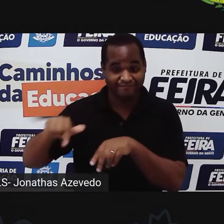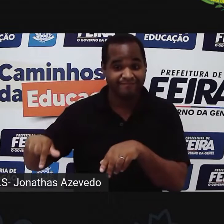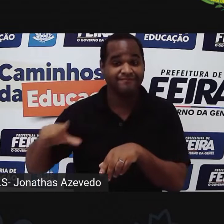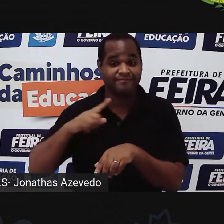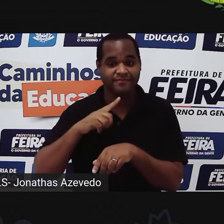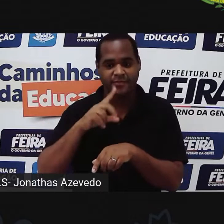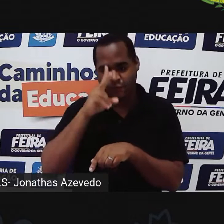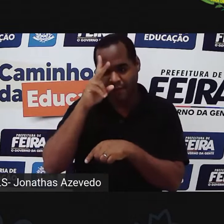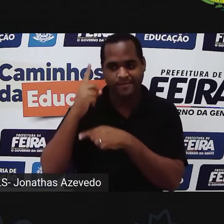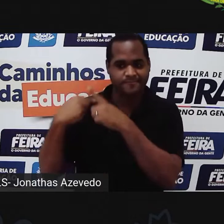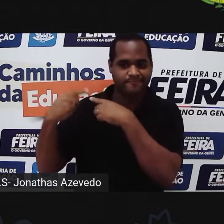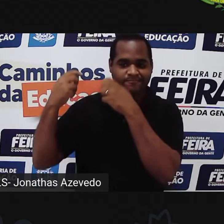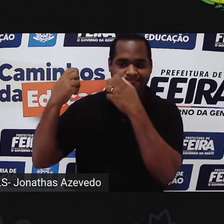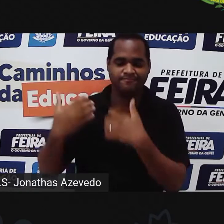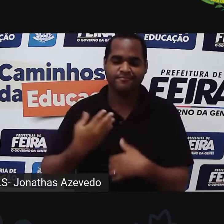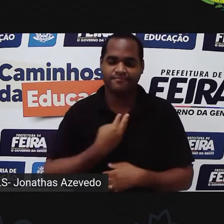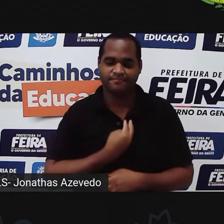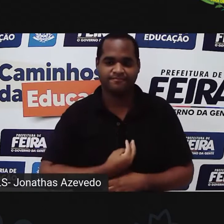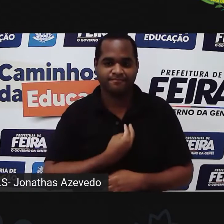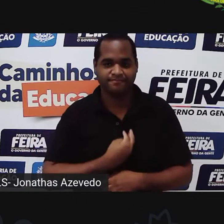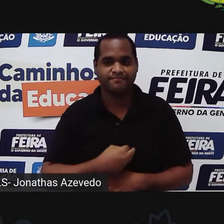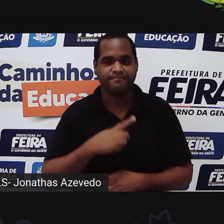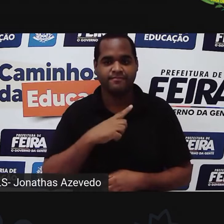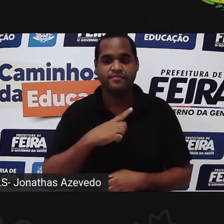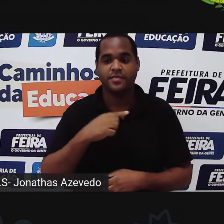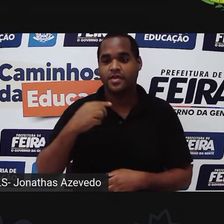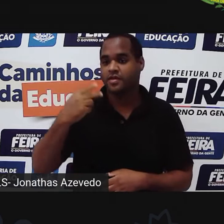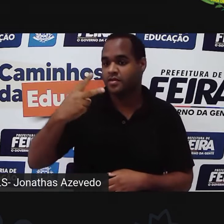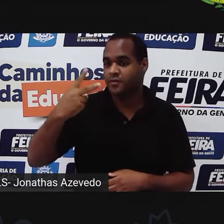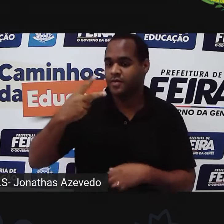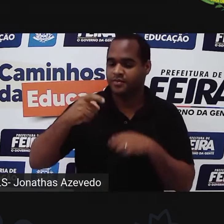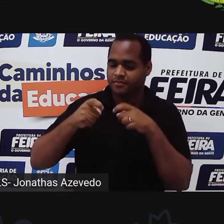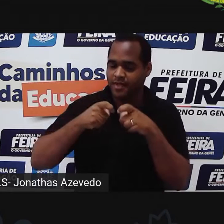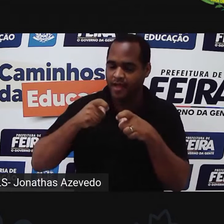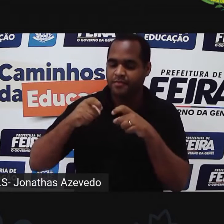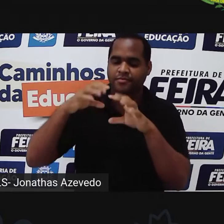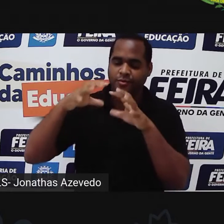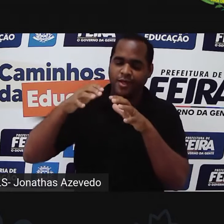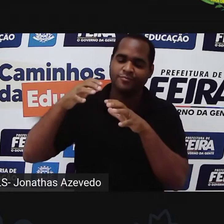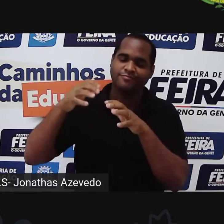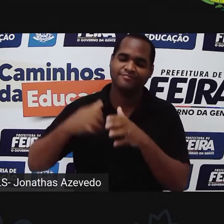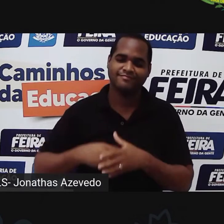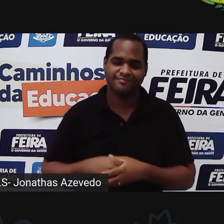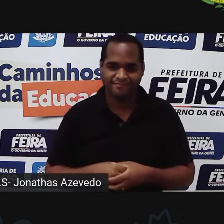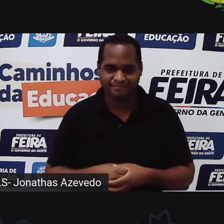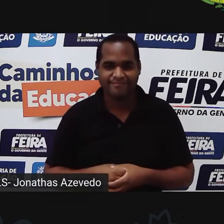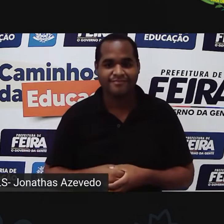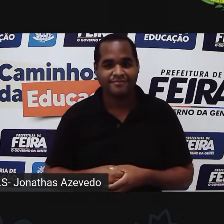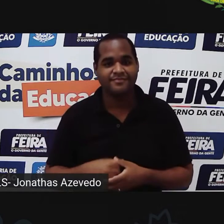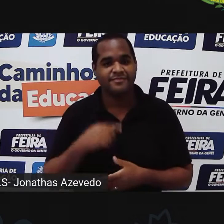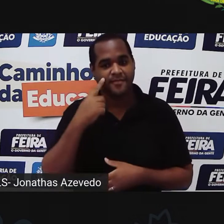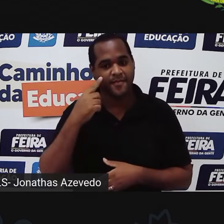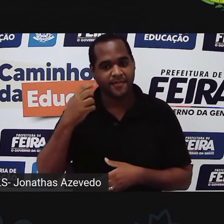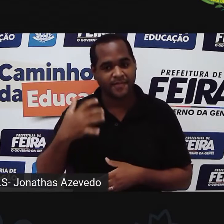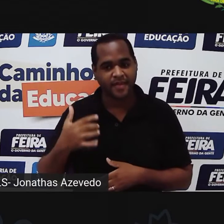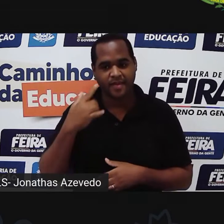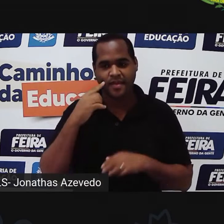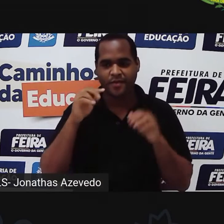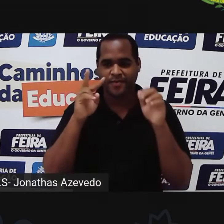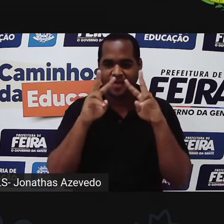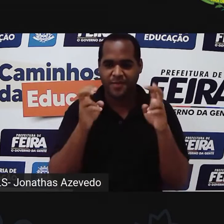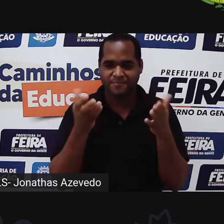história presenciou, que é a Segunda Guerra Mundial. E esse é o tema da nossa aula,